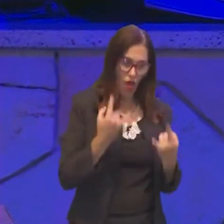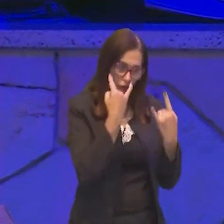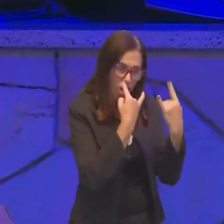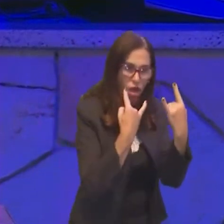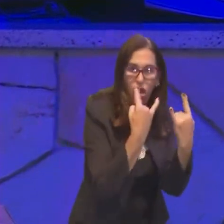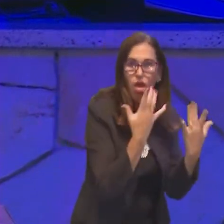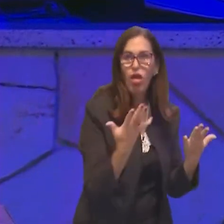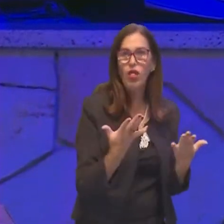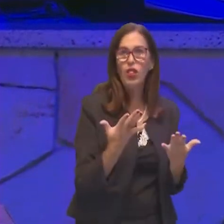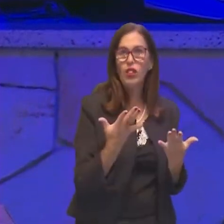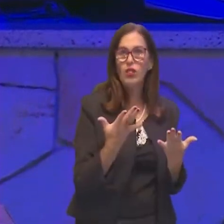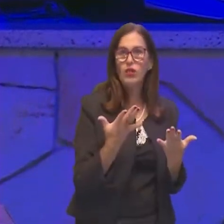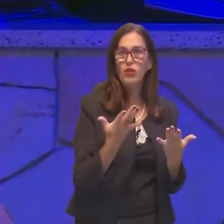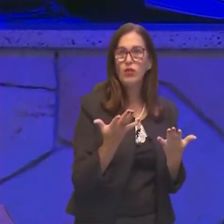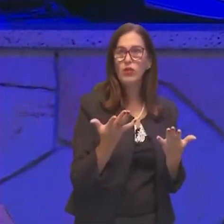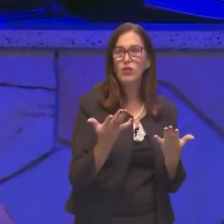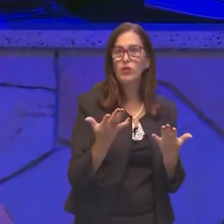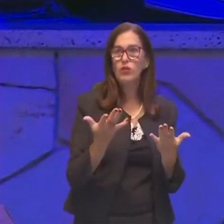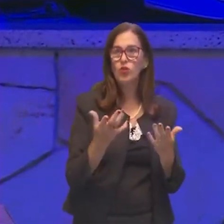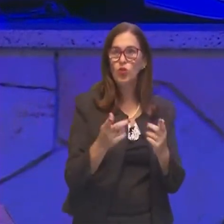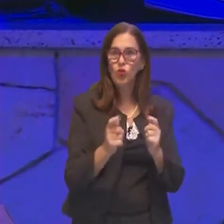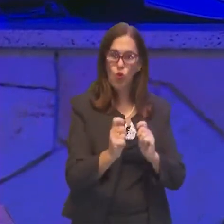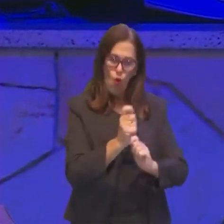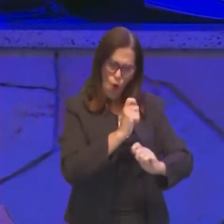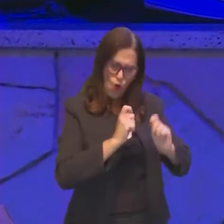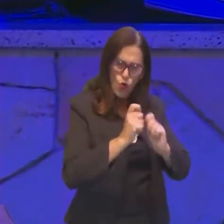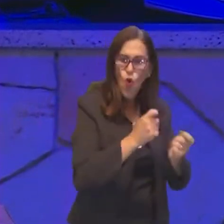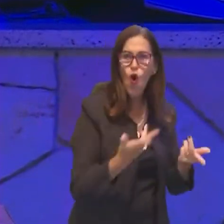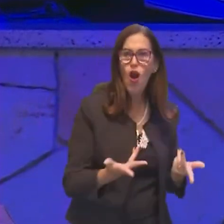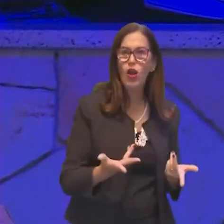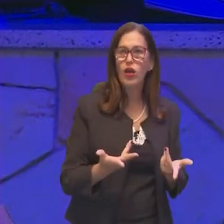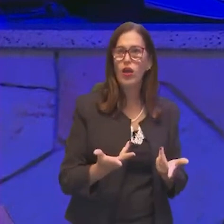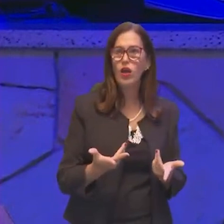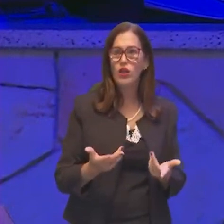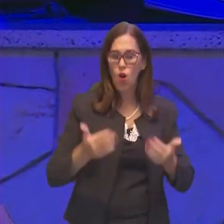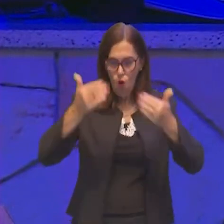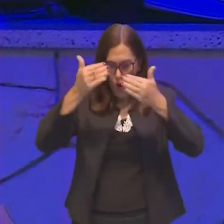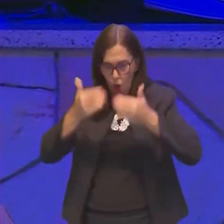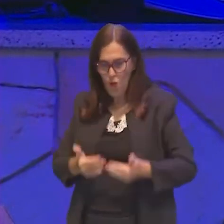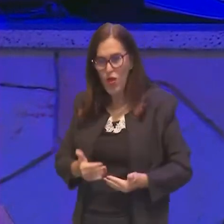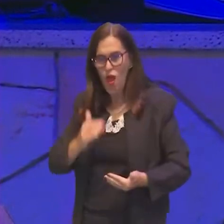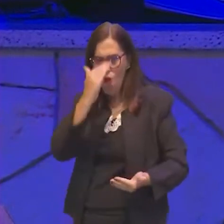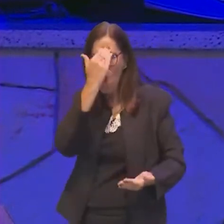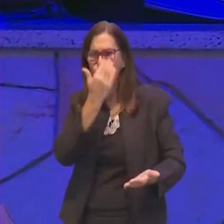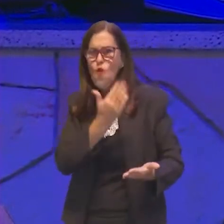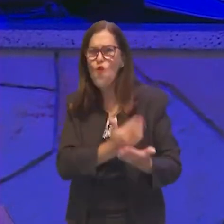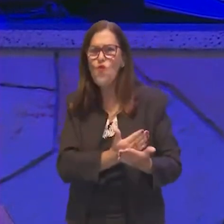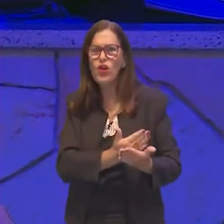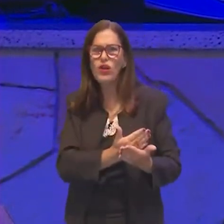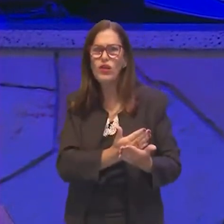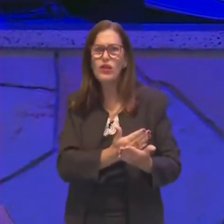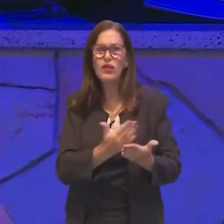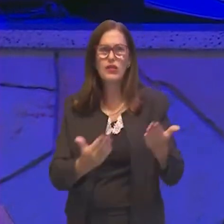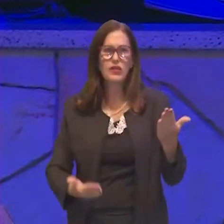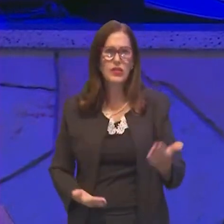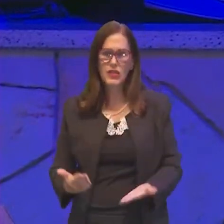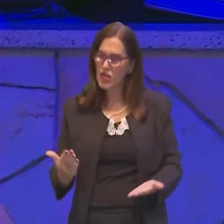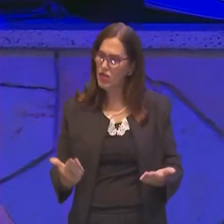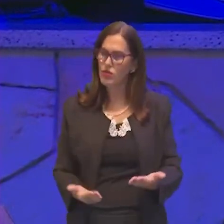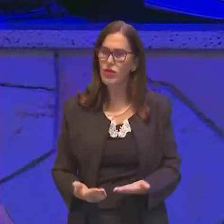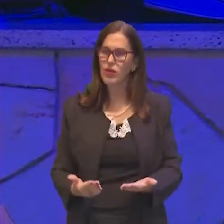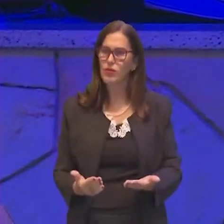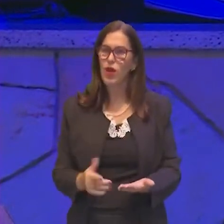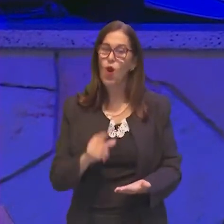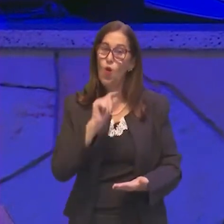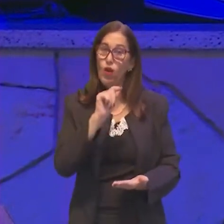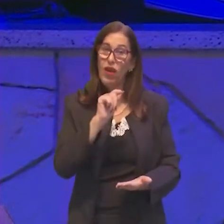humano, levando-o ao seu comportamento e à sua crença de que ele servirá aquilo